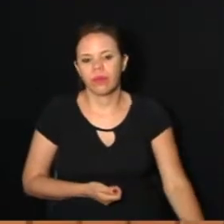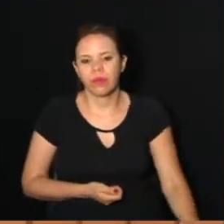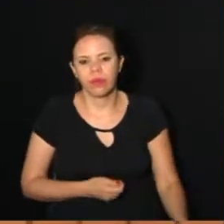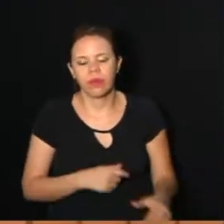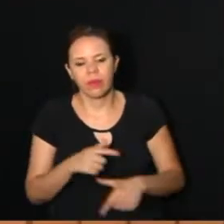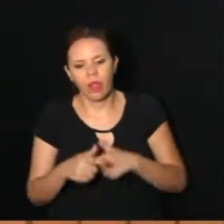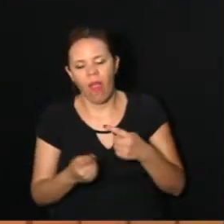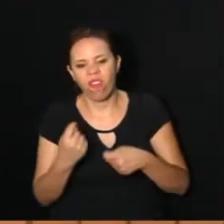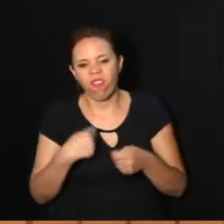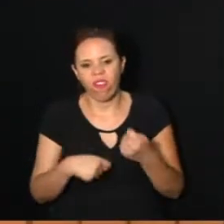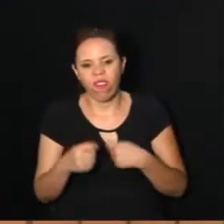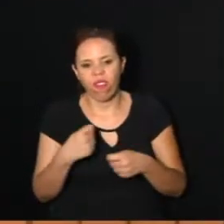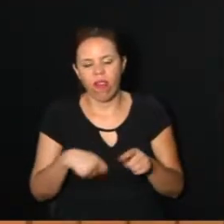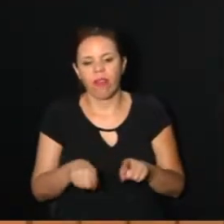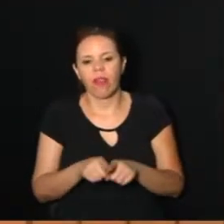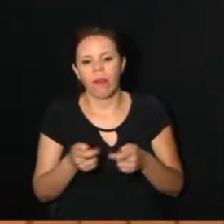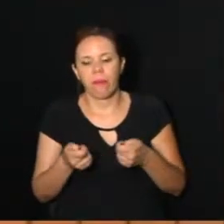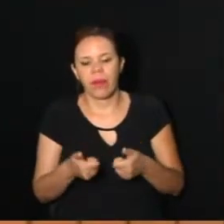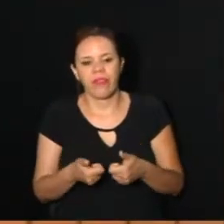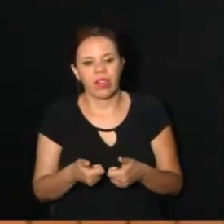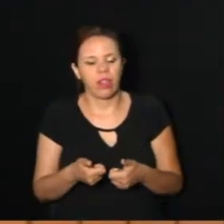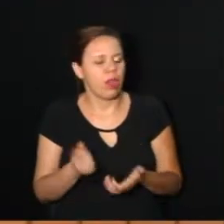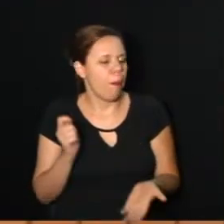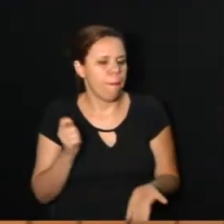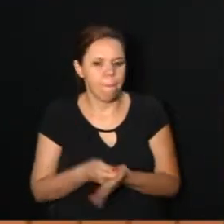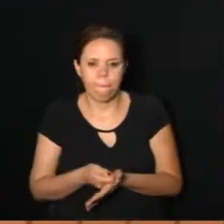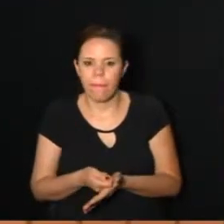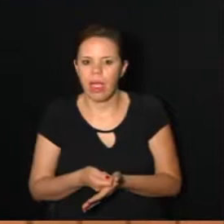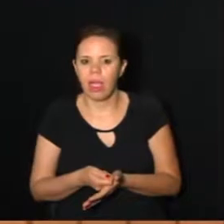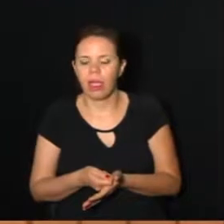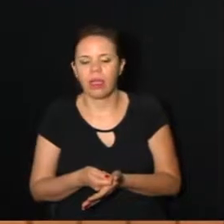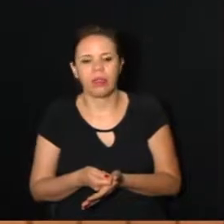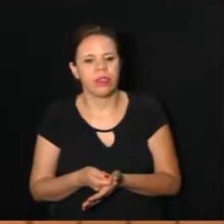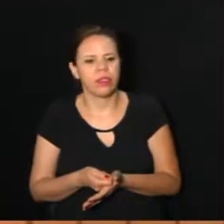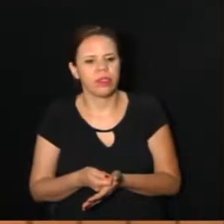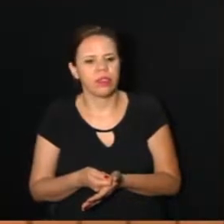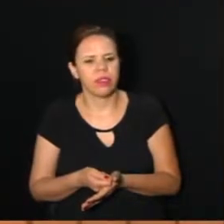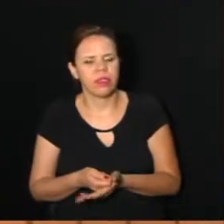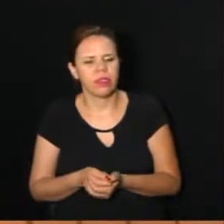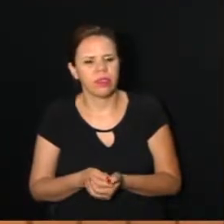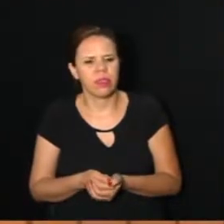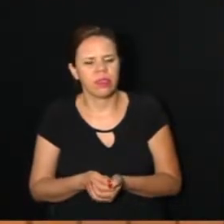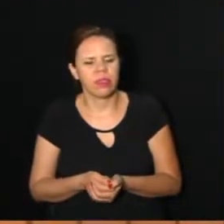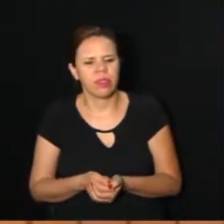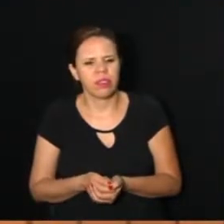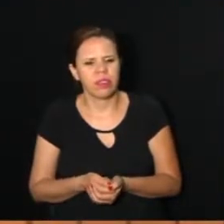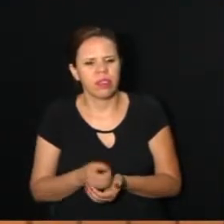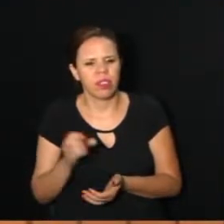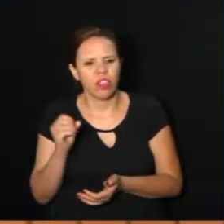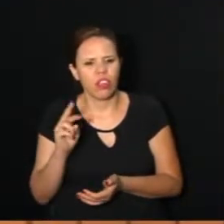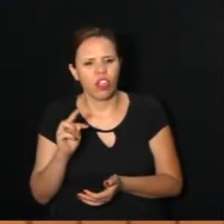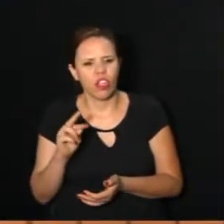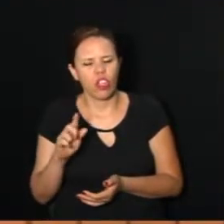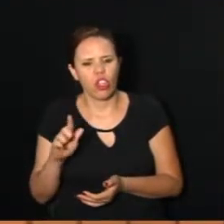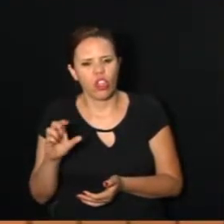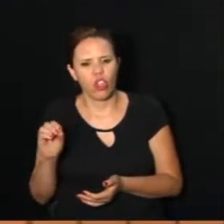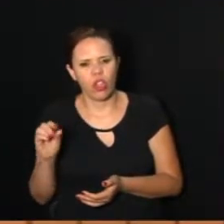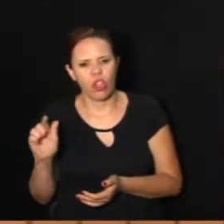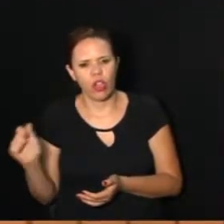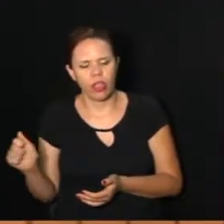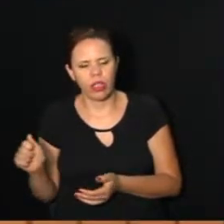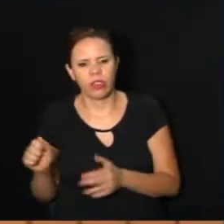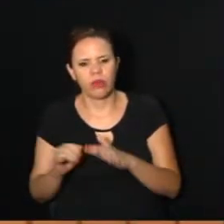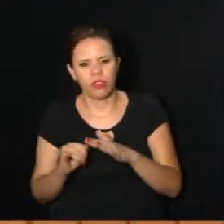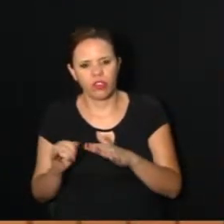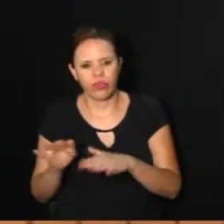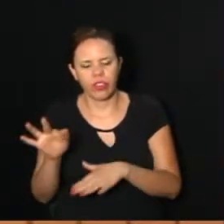Atividades econômicas privilegiadas não pagam outorga, né? Então, baixa renda não paga outorga, instituições federativas